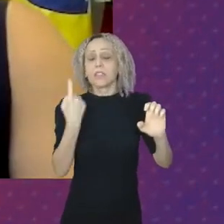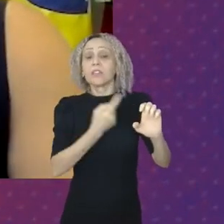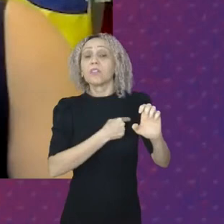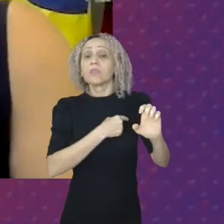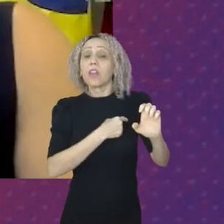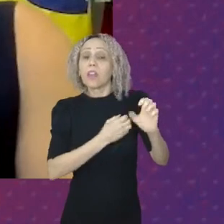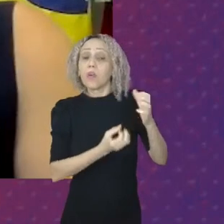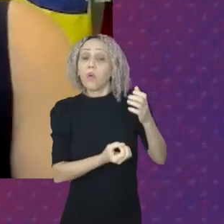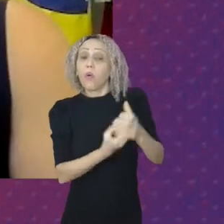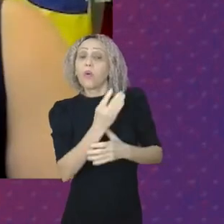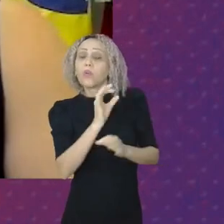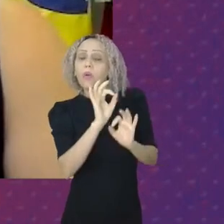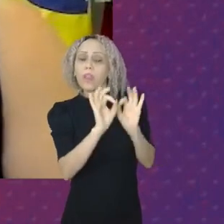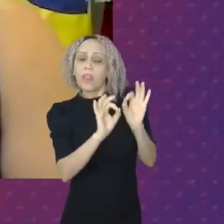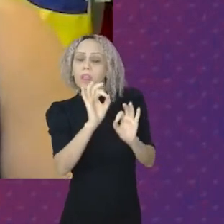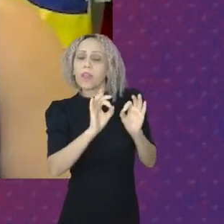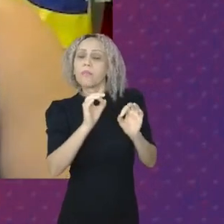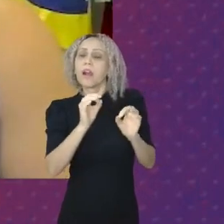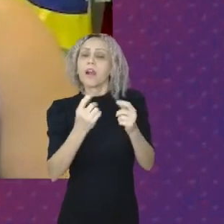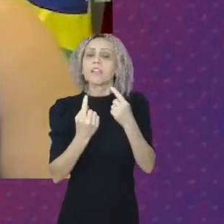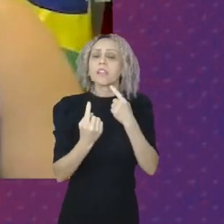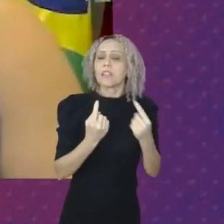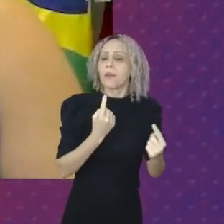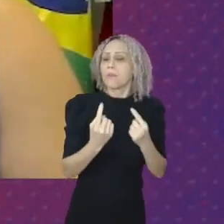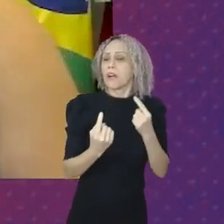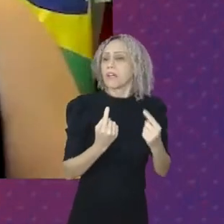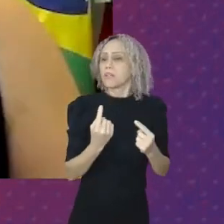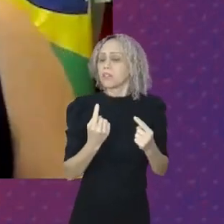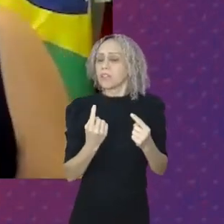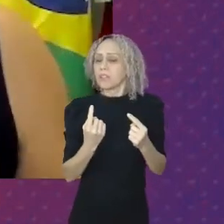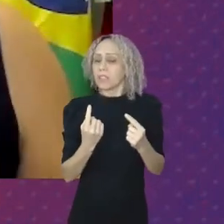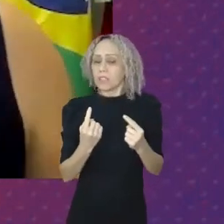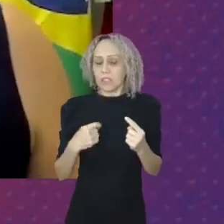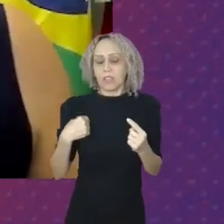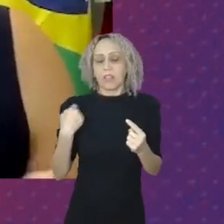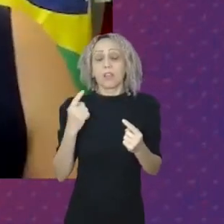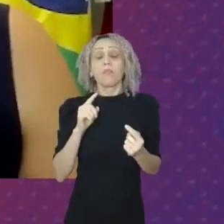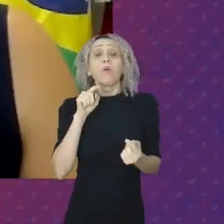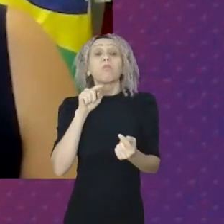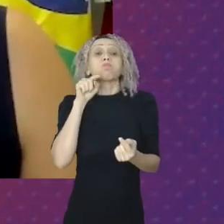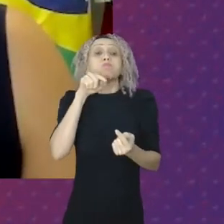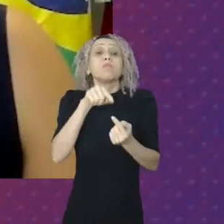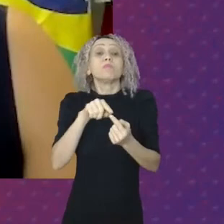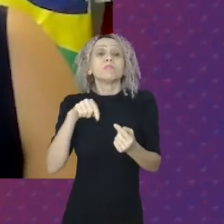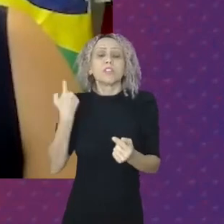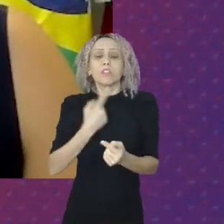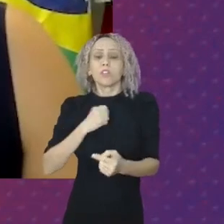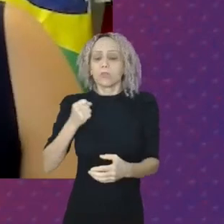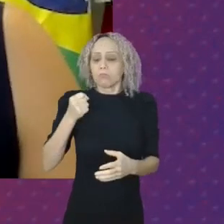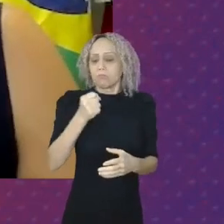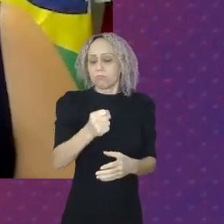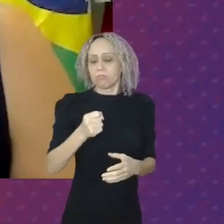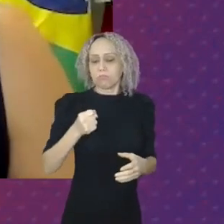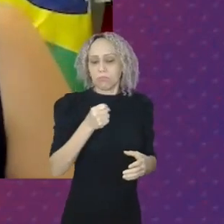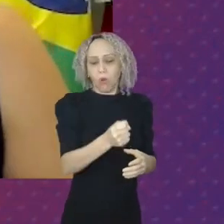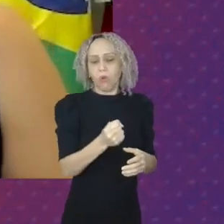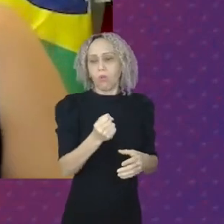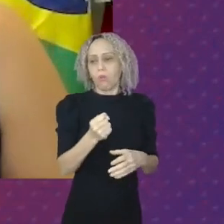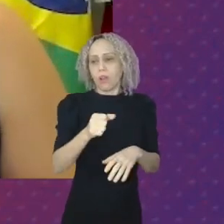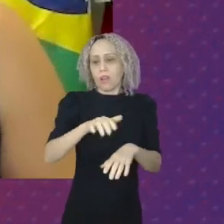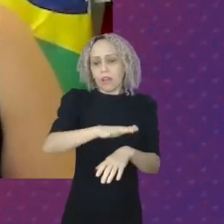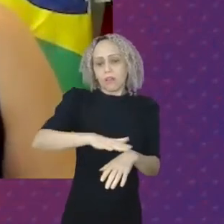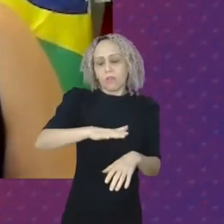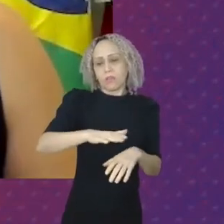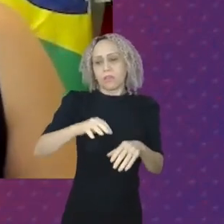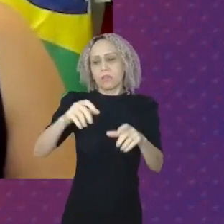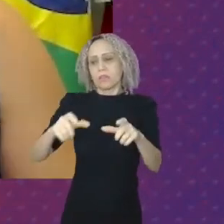sobre o sentido da nossa ocupação nesses espaços. E, claro, vindo deste contexto recente em que a